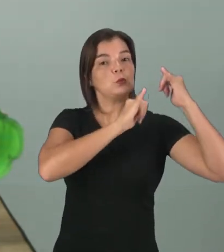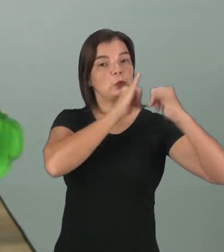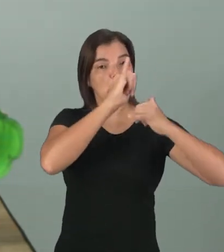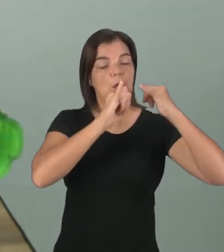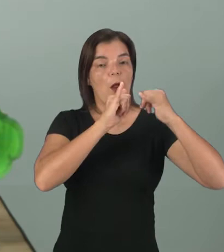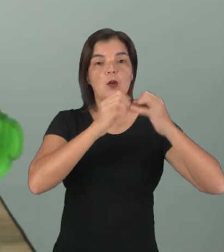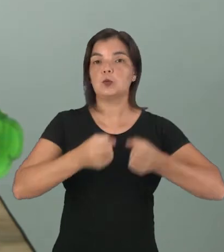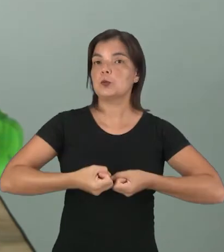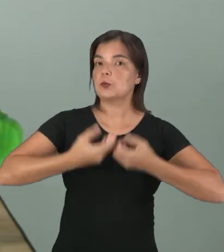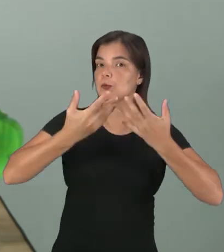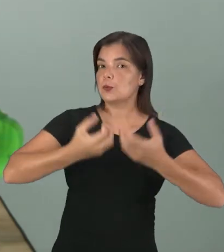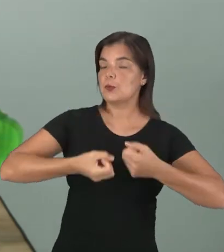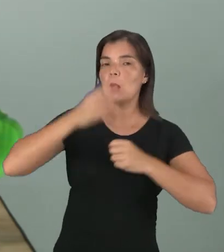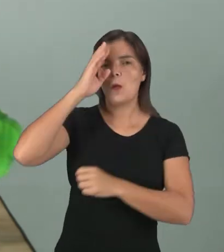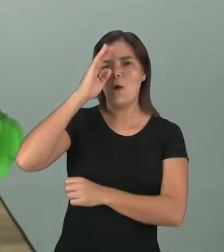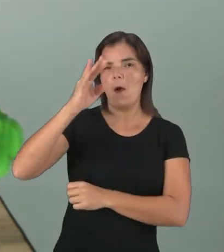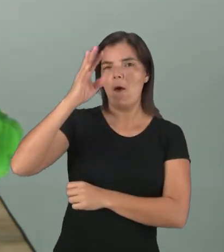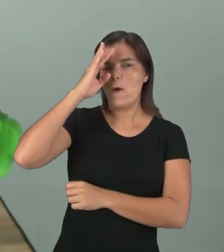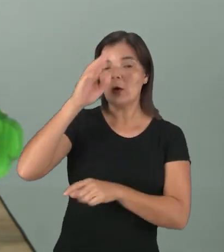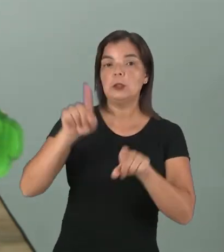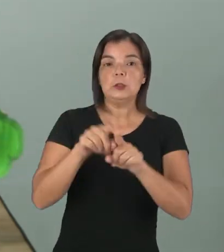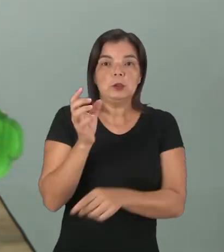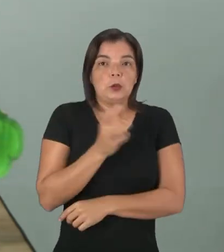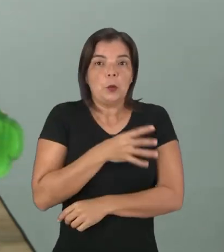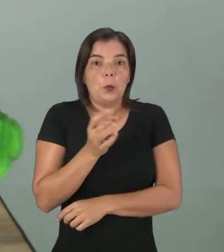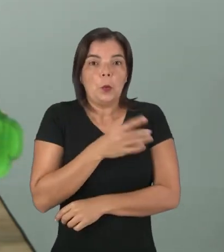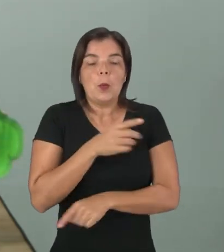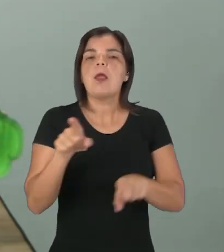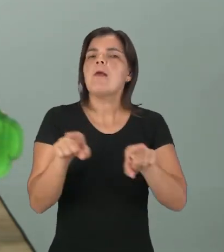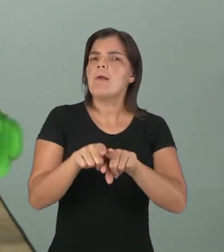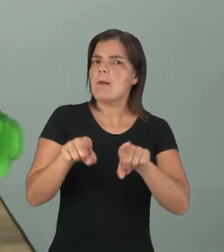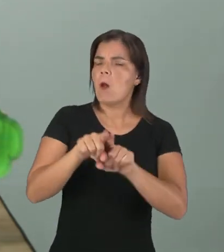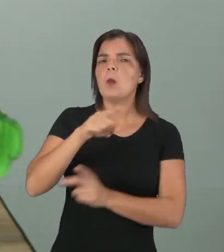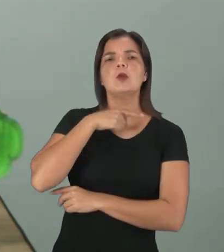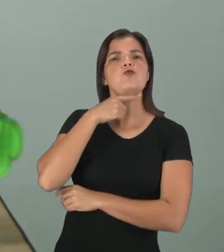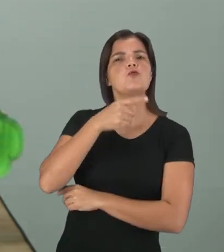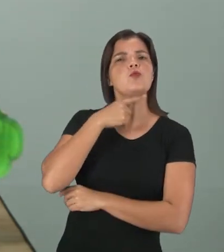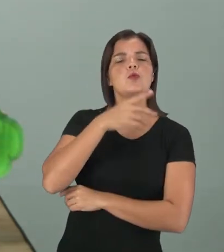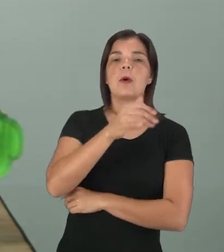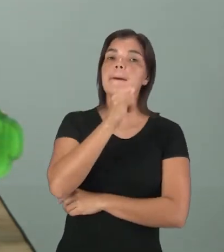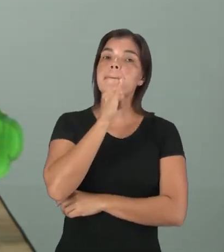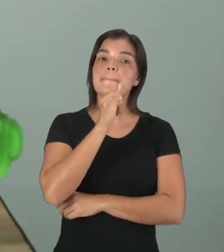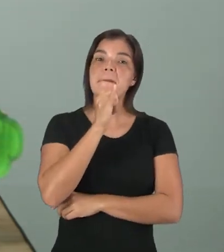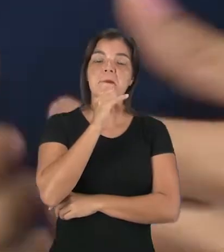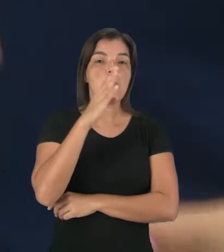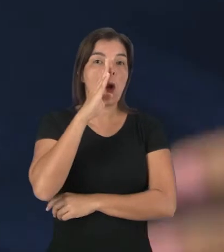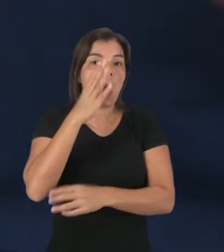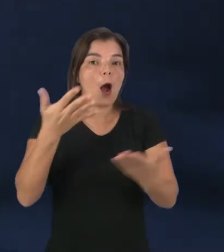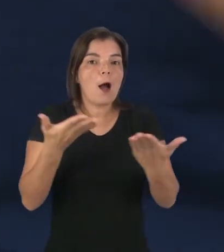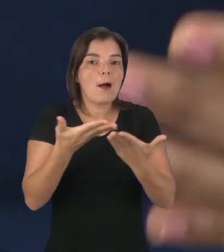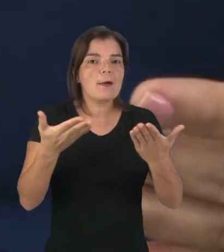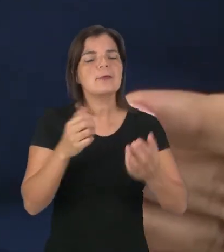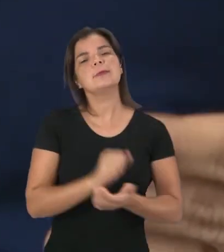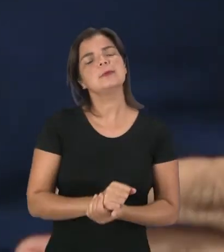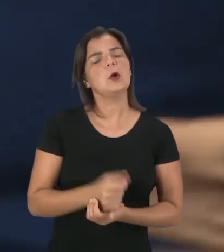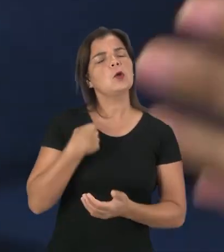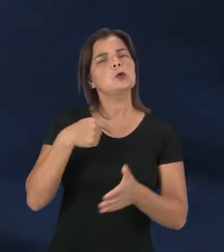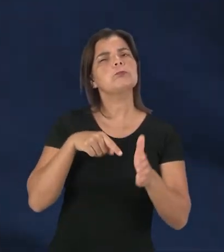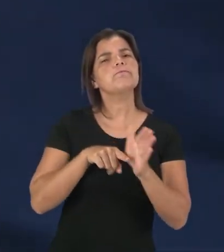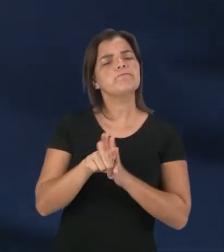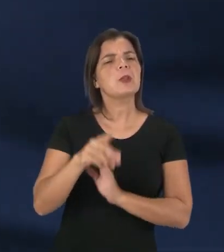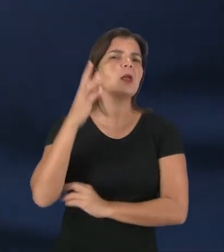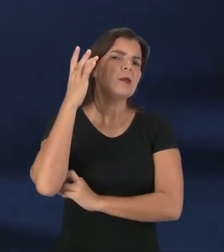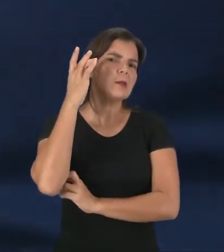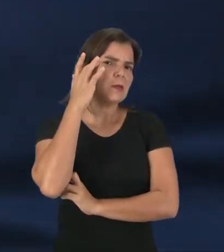nos expressar fantasias de medos e também de dúvidas, como por exemplo essa que nós assistimos. Nós ficamos nos